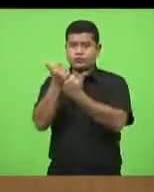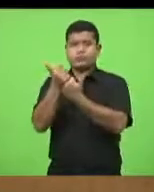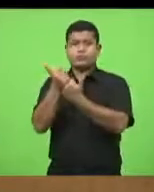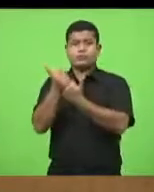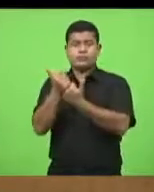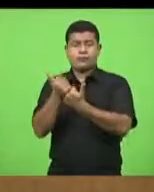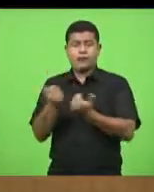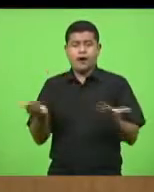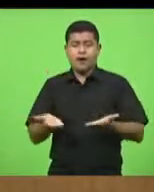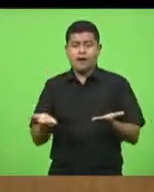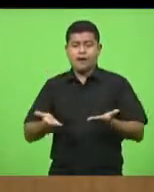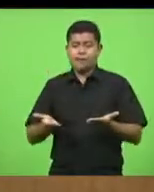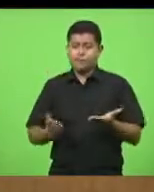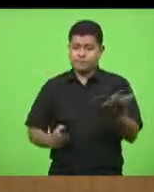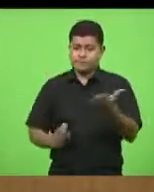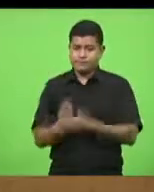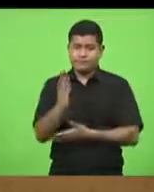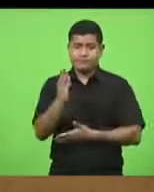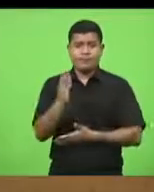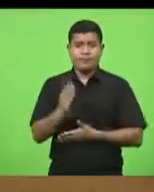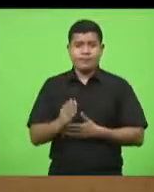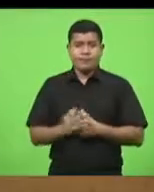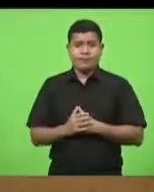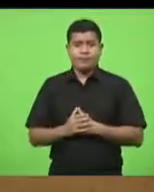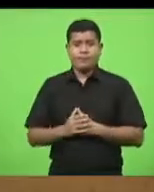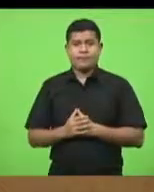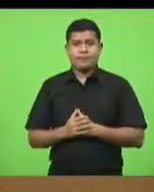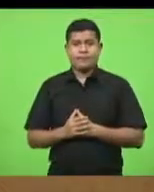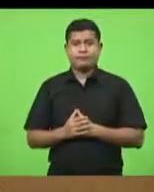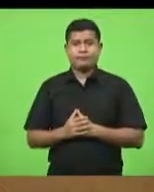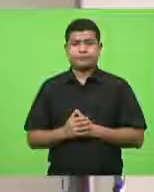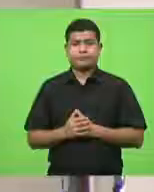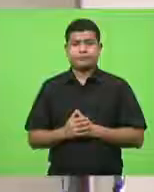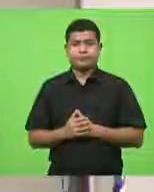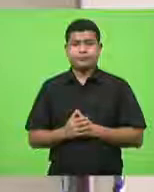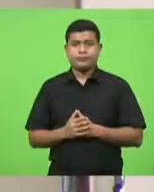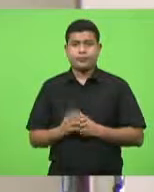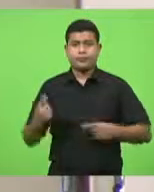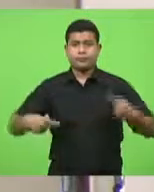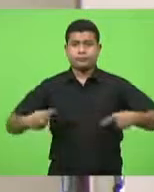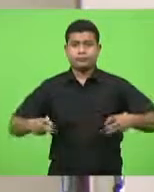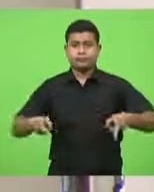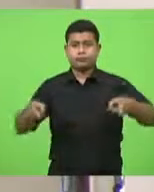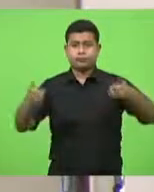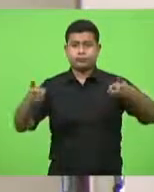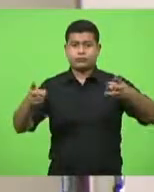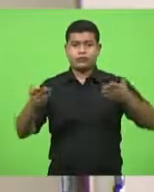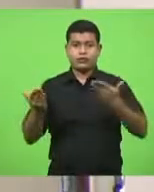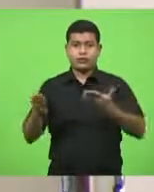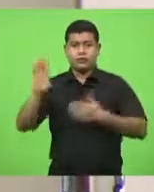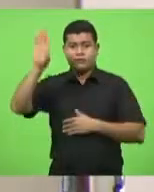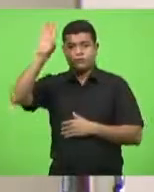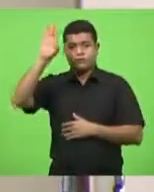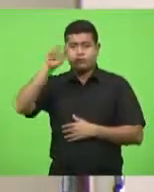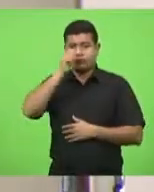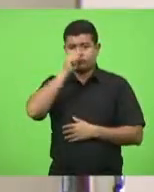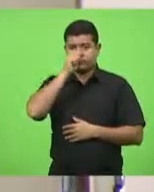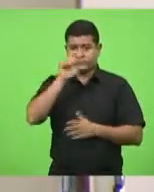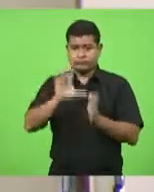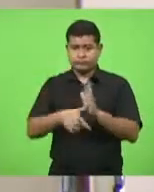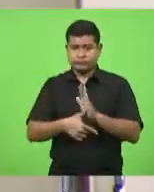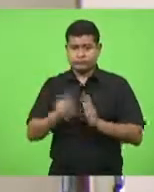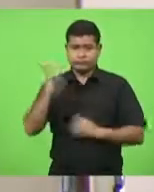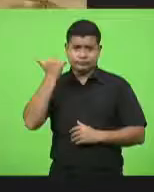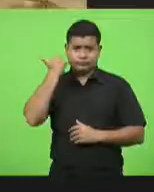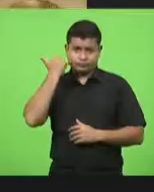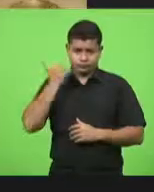no sentido da aprovação dessa matéria. Obrigado. Ainda em discussão, com a palavra o deputado João Amin, na sequência, o deputado Jessé